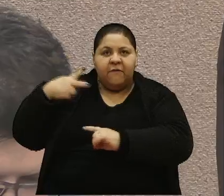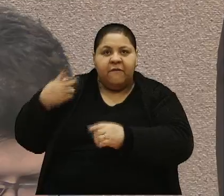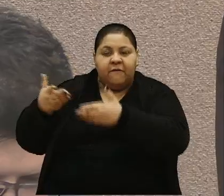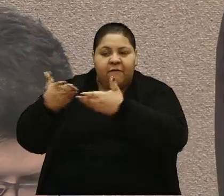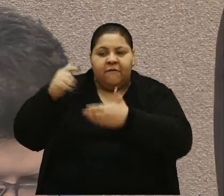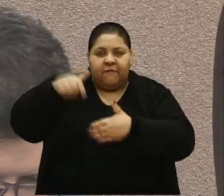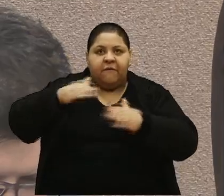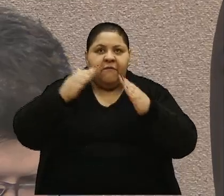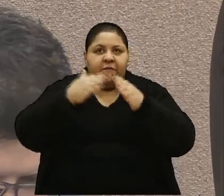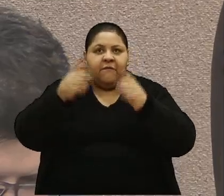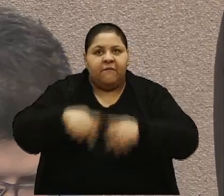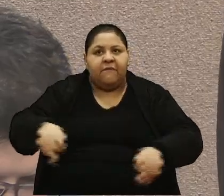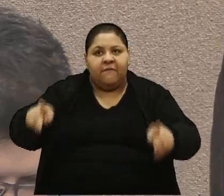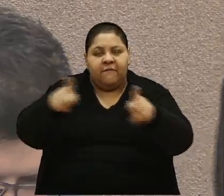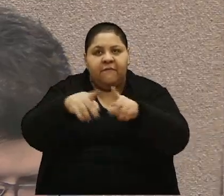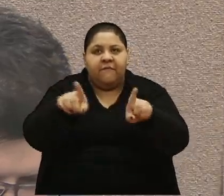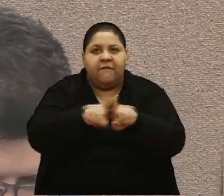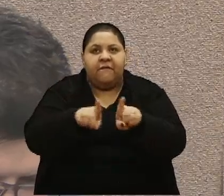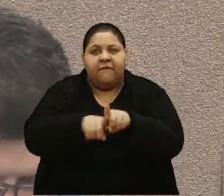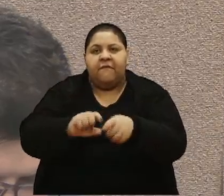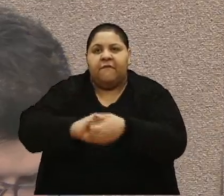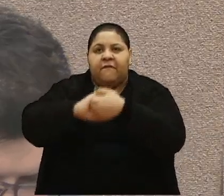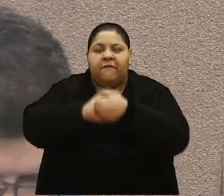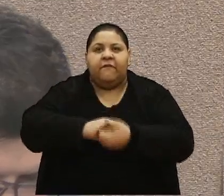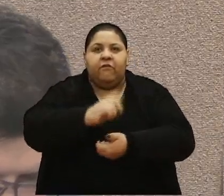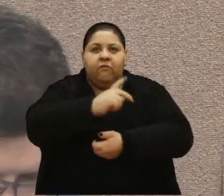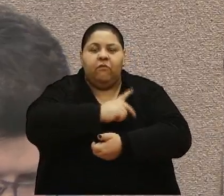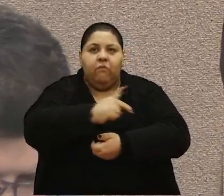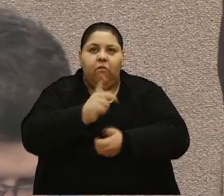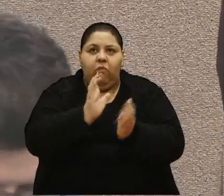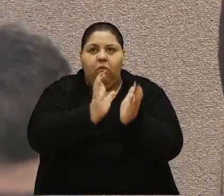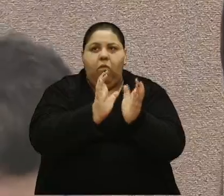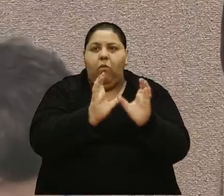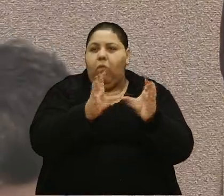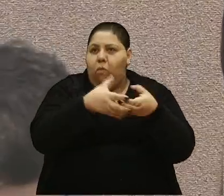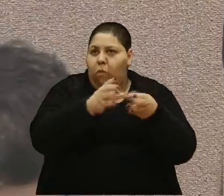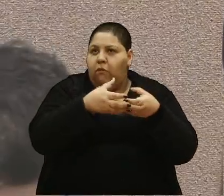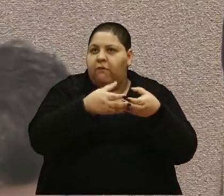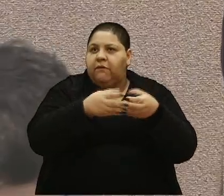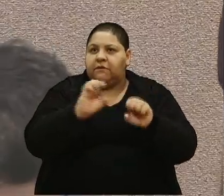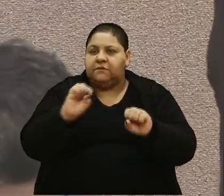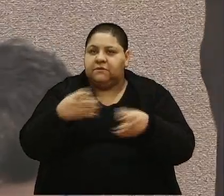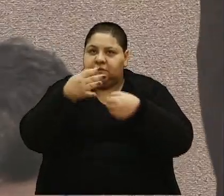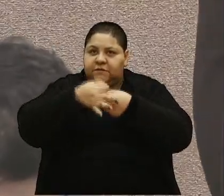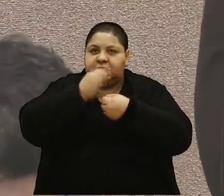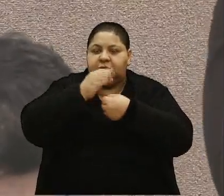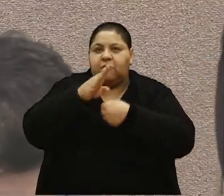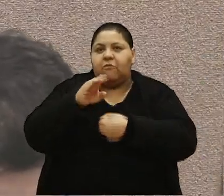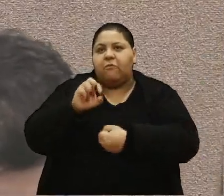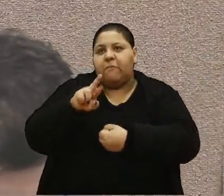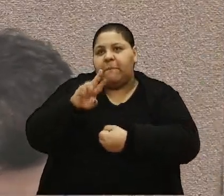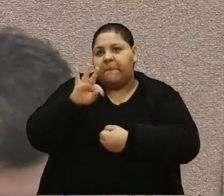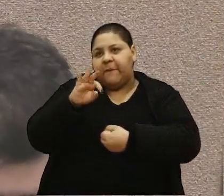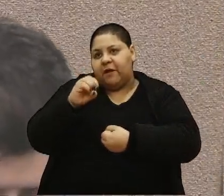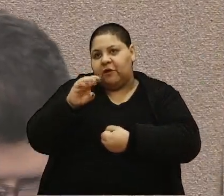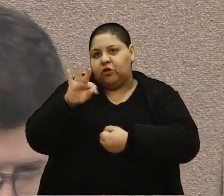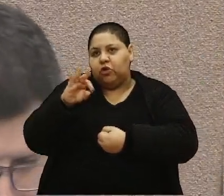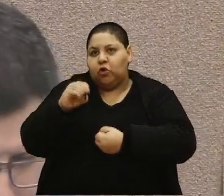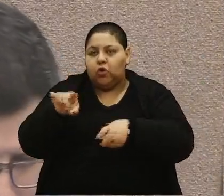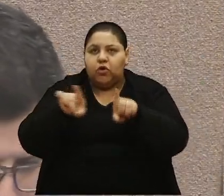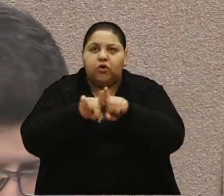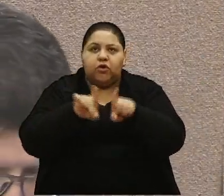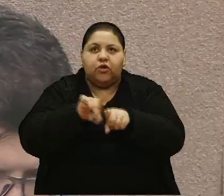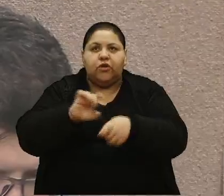casa, a Casa do Povo. Também saudar aqui o presidente da Comissão da Festa da Uva, Bertotto, seja bem-vindo. Dessa mesma forma, eu